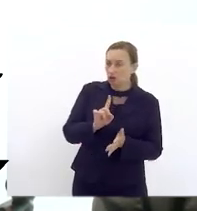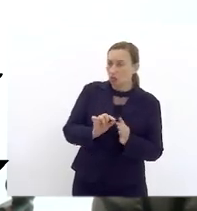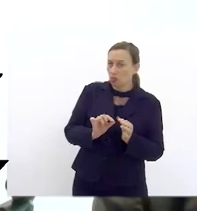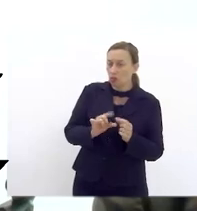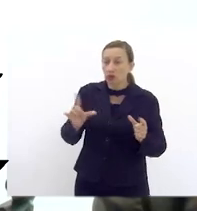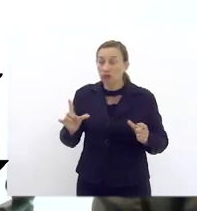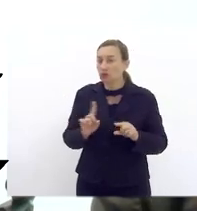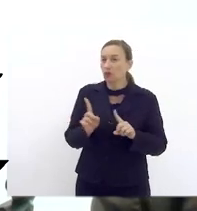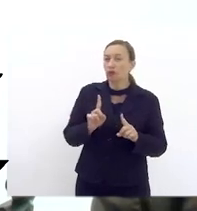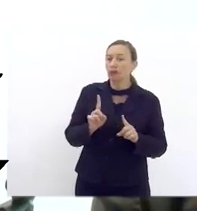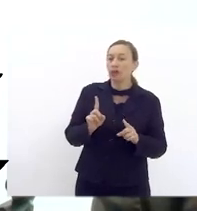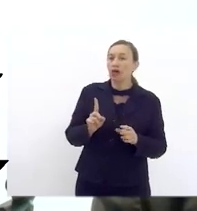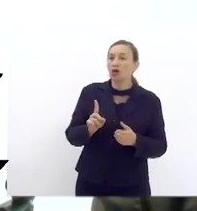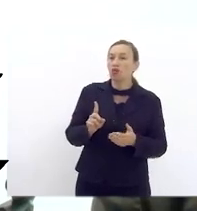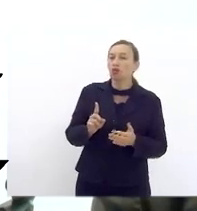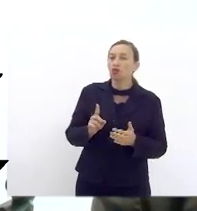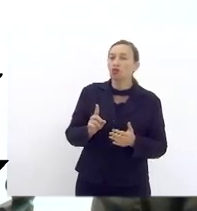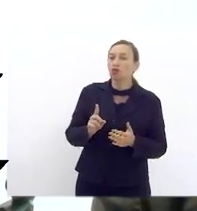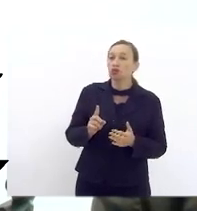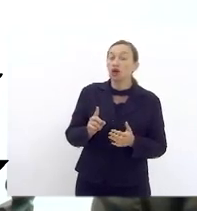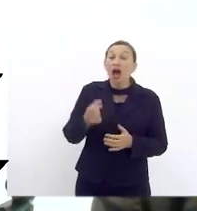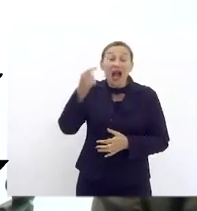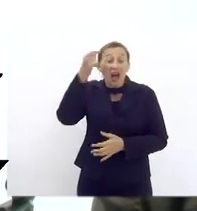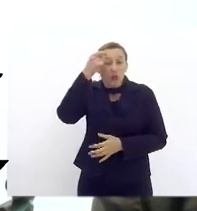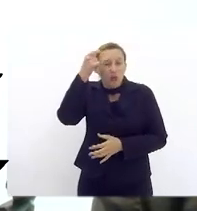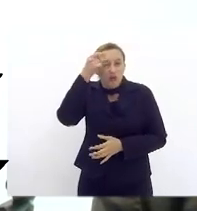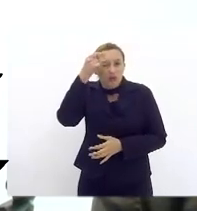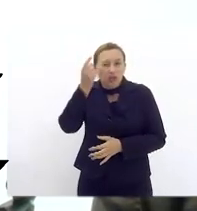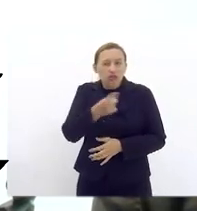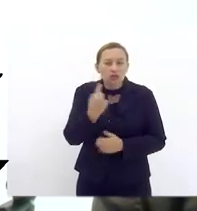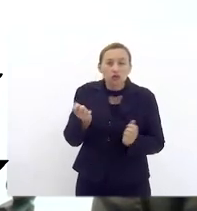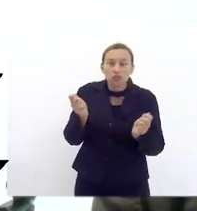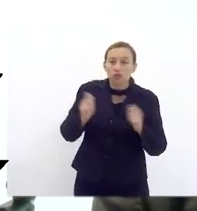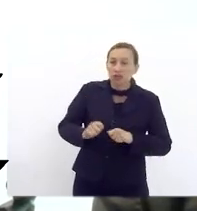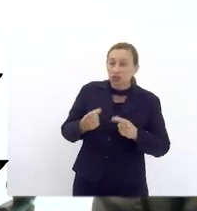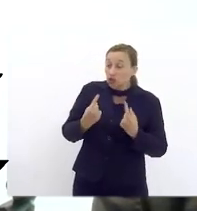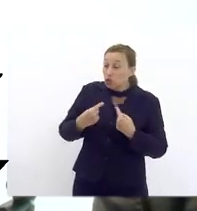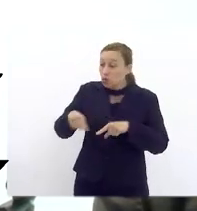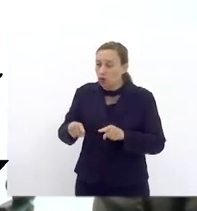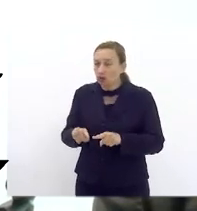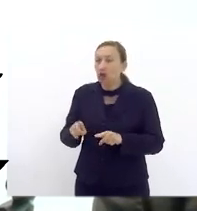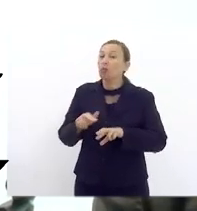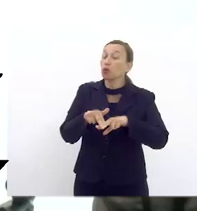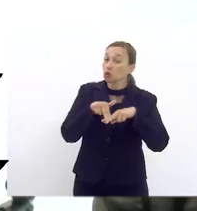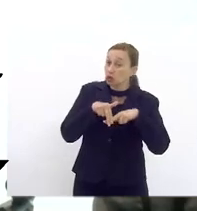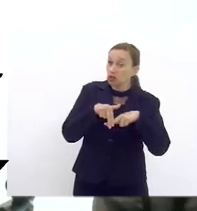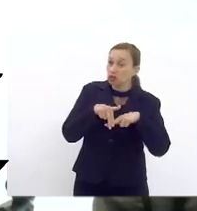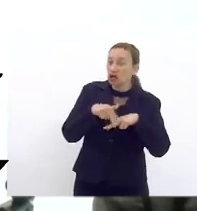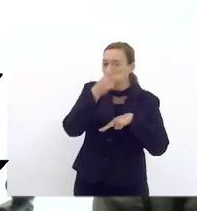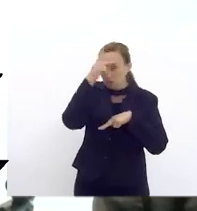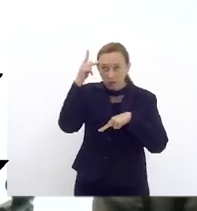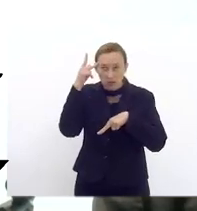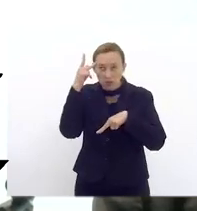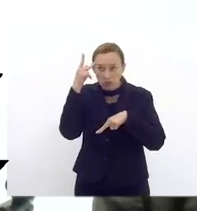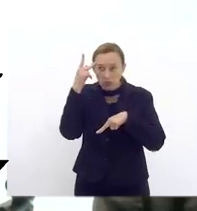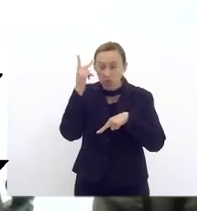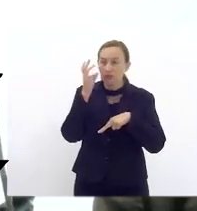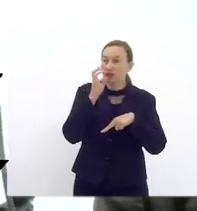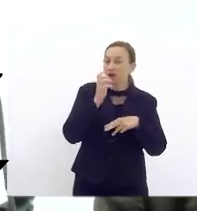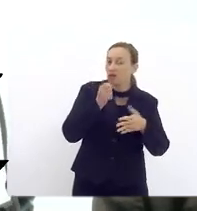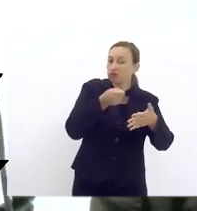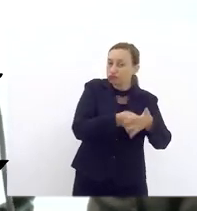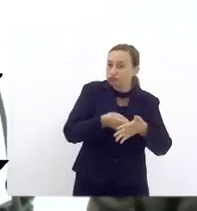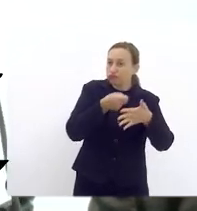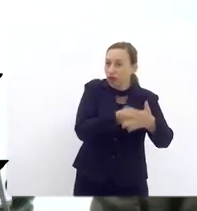Aumentou a nossa consciência a nossa capacidade de combatê-los Por isso as pessoas passaram a denunciar